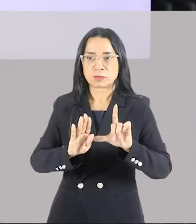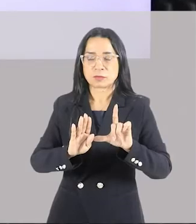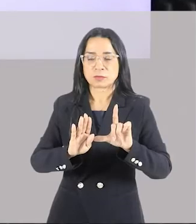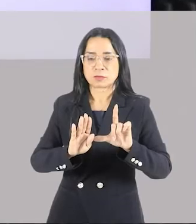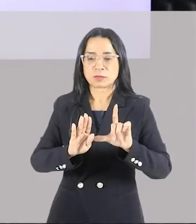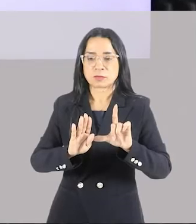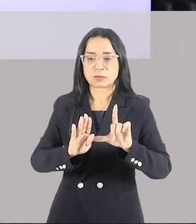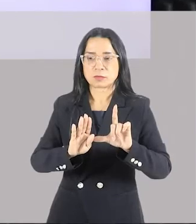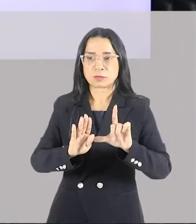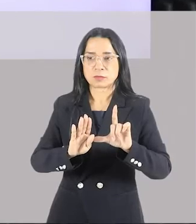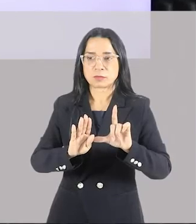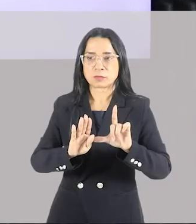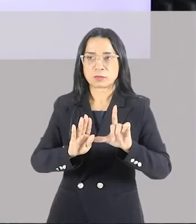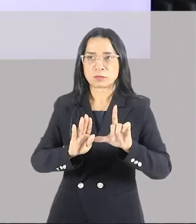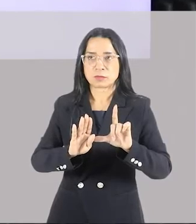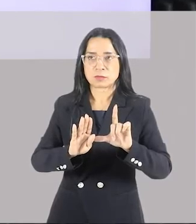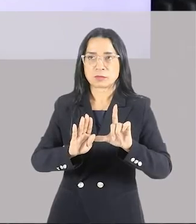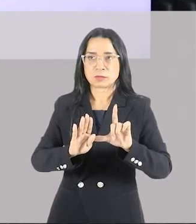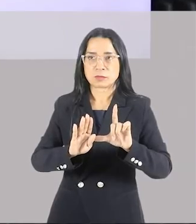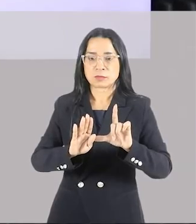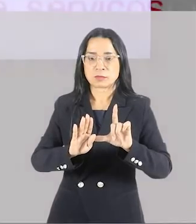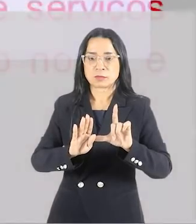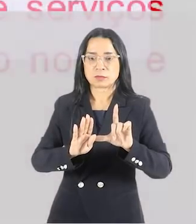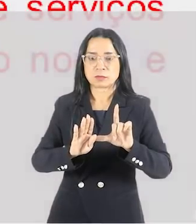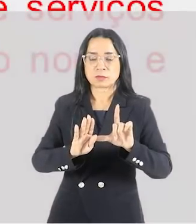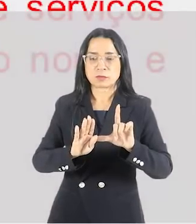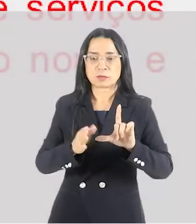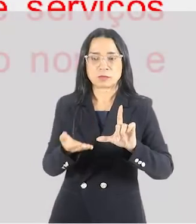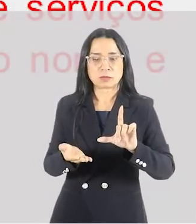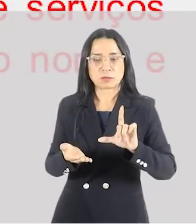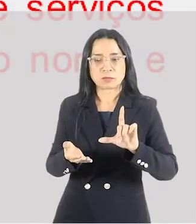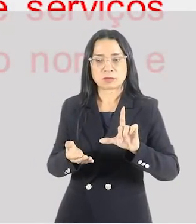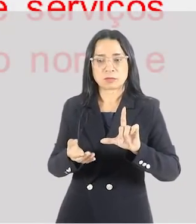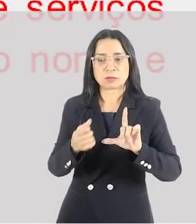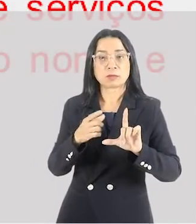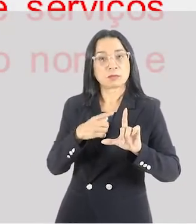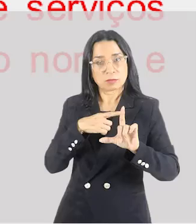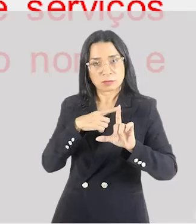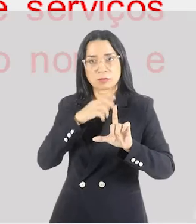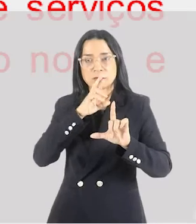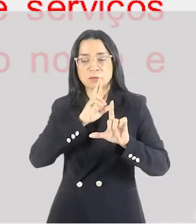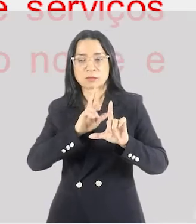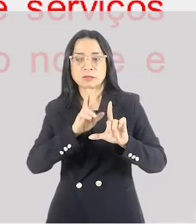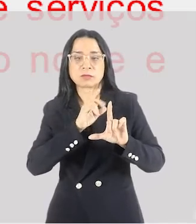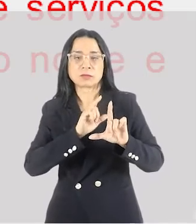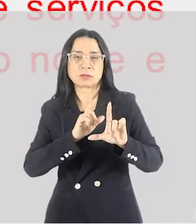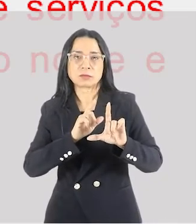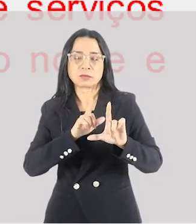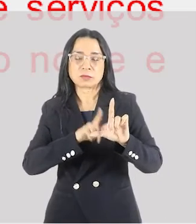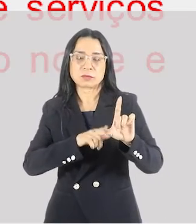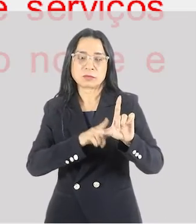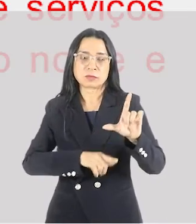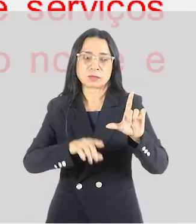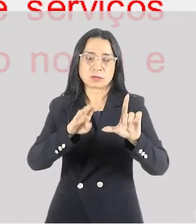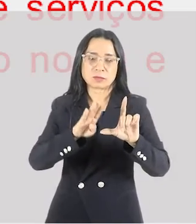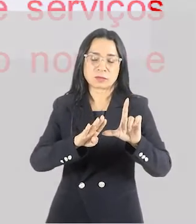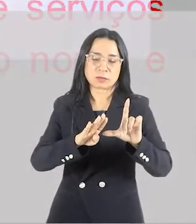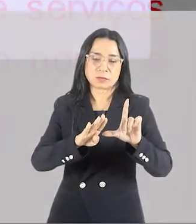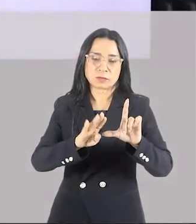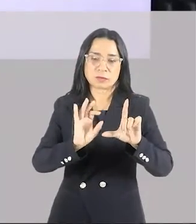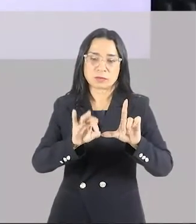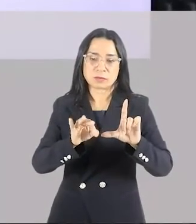risco, mediante tarifa paga pelo usuário. Aqui nós já adiantamos que está correta a opção letra B. A opção